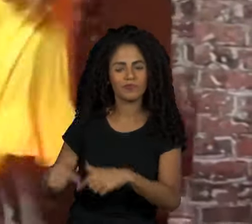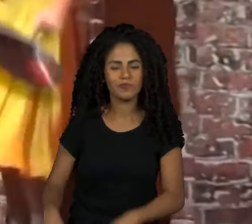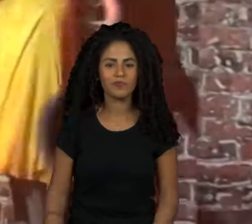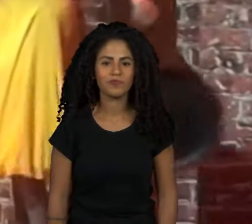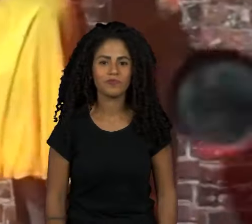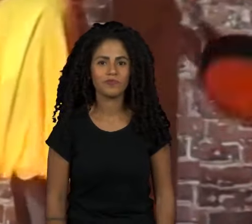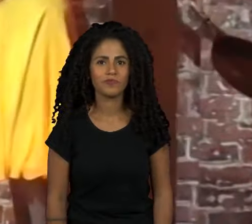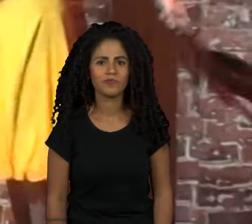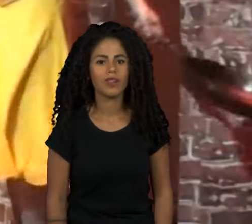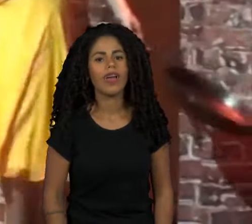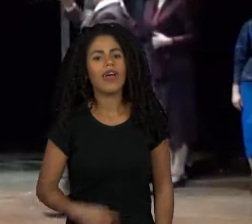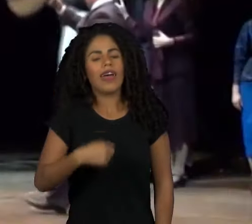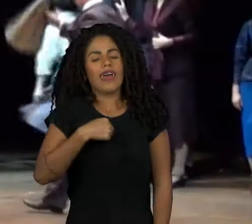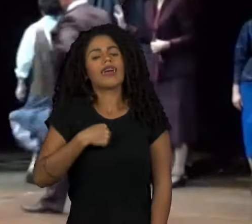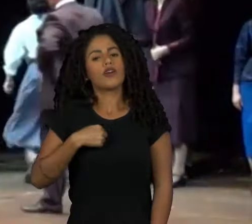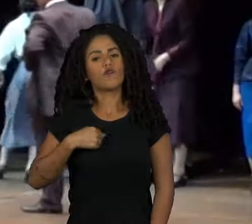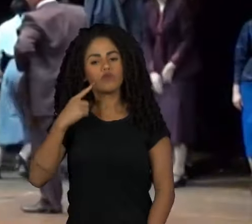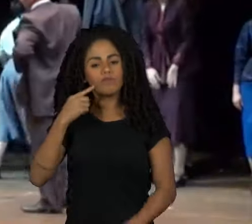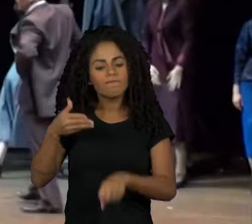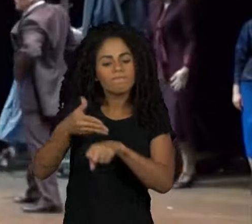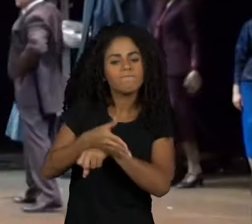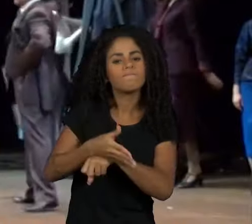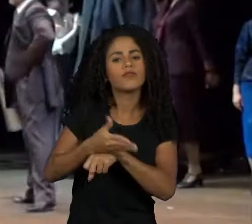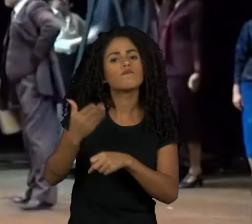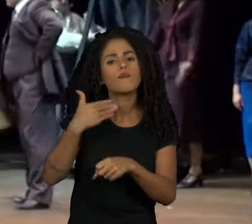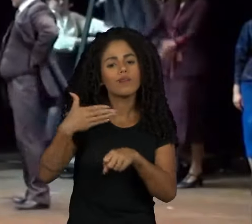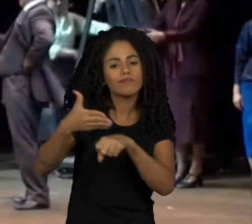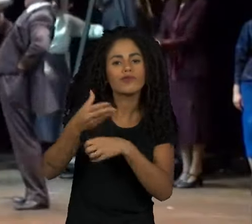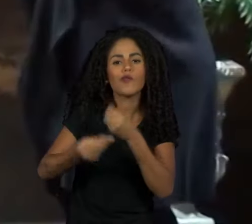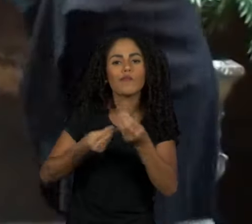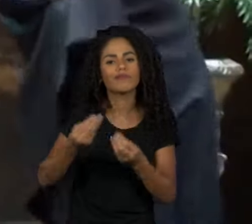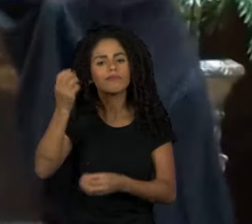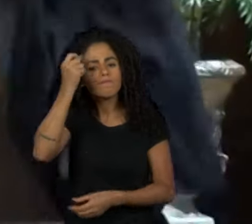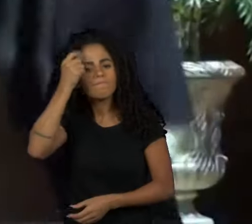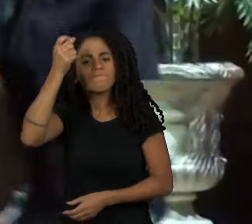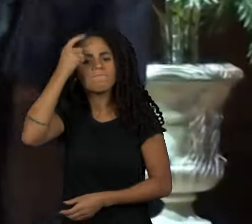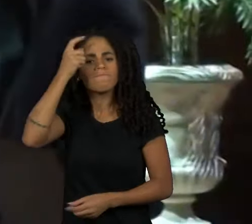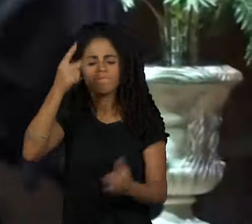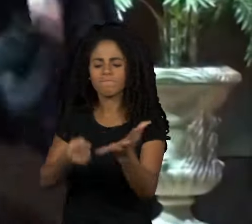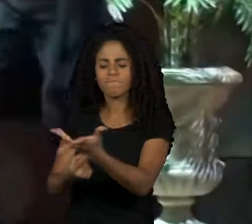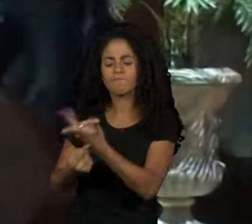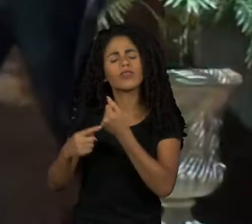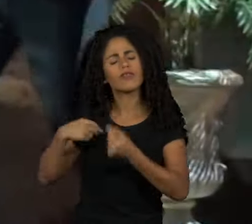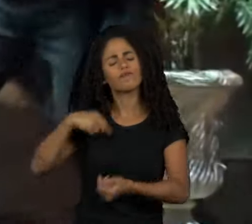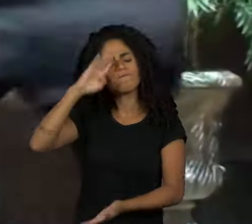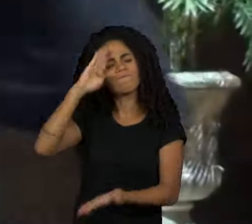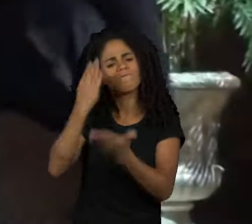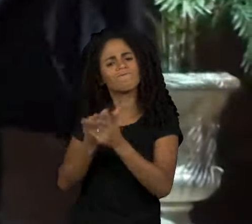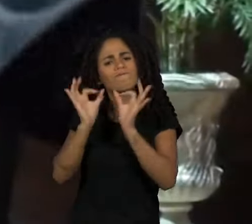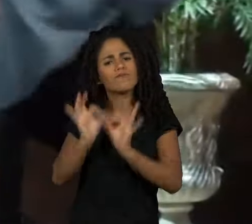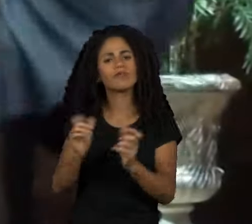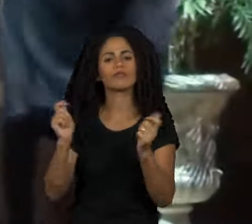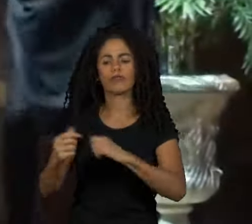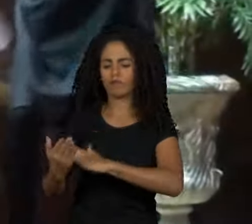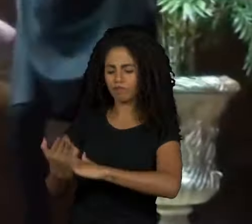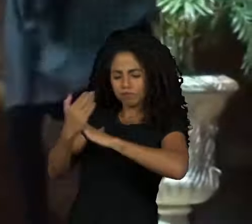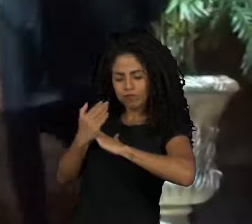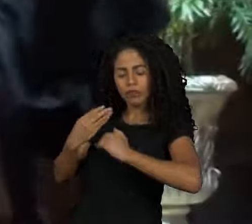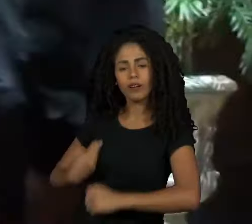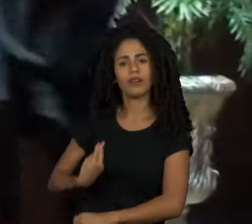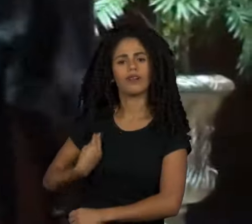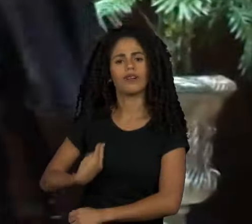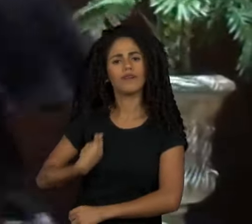Eu fui salvo pelo teatro, fui salvo pela arte, pela cultura. Então é uma coisa na qual eu acredito muito. A gente dá